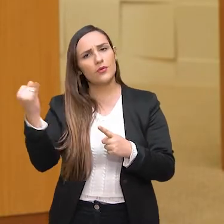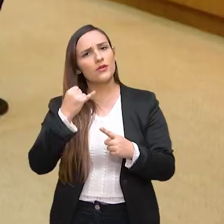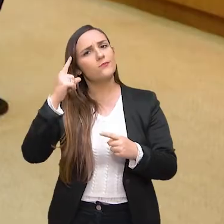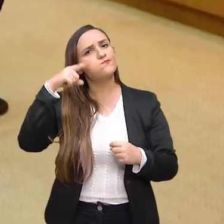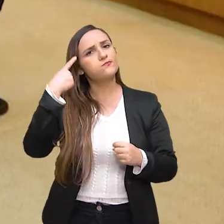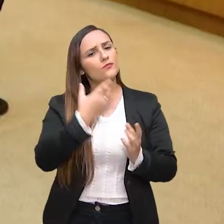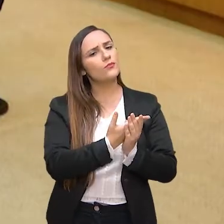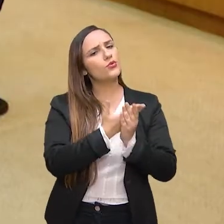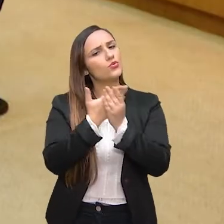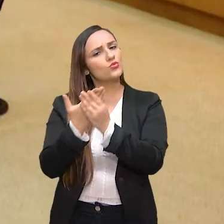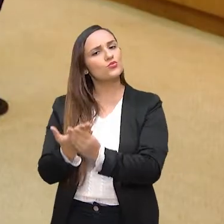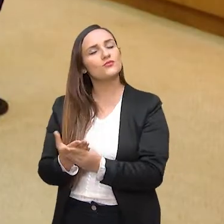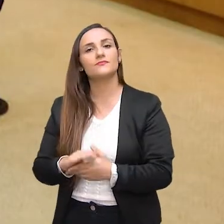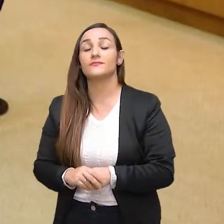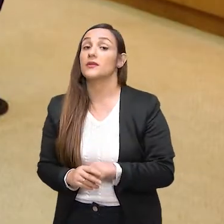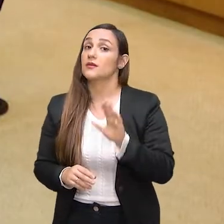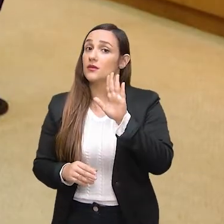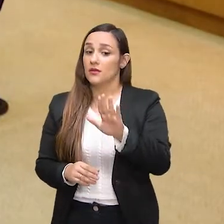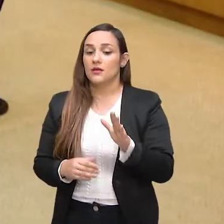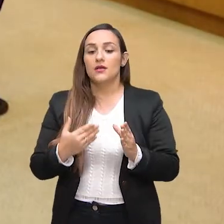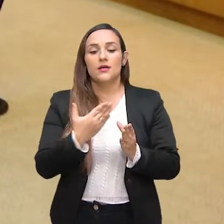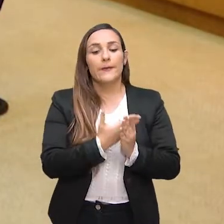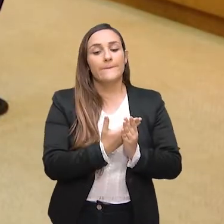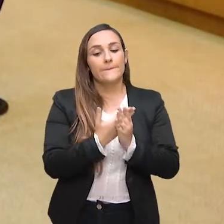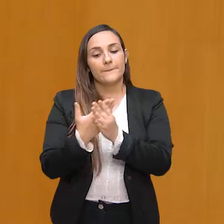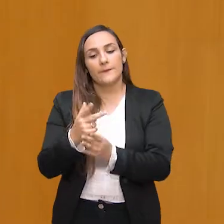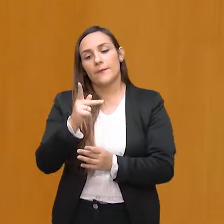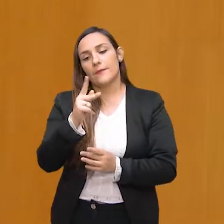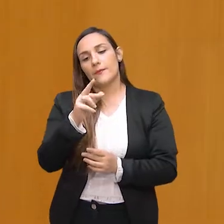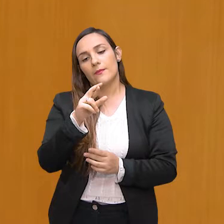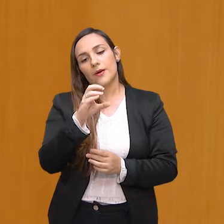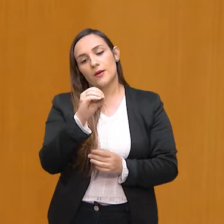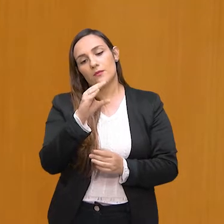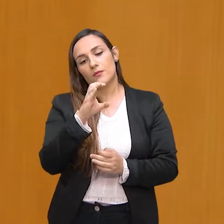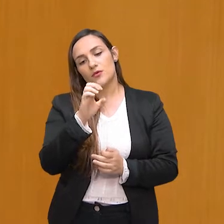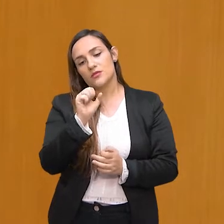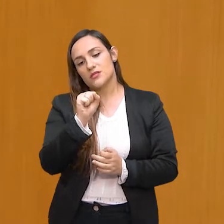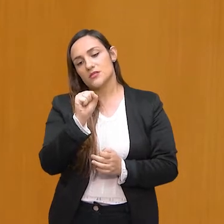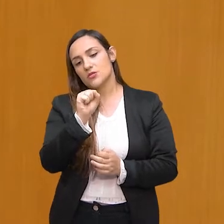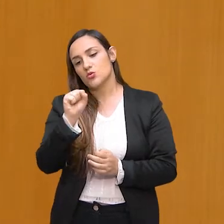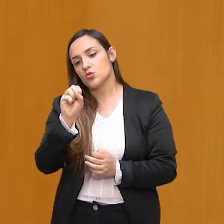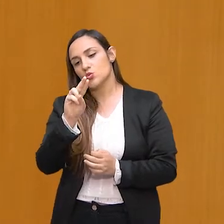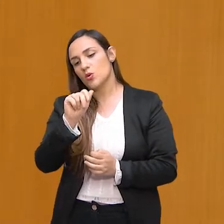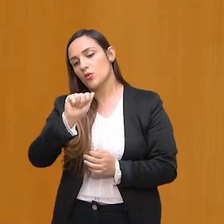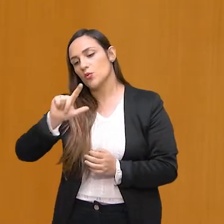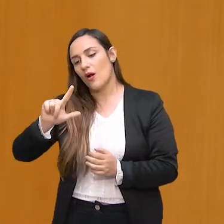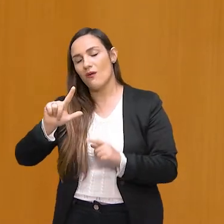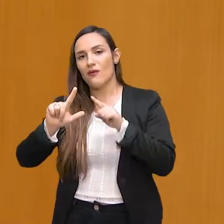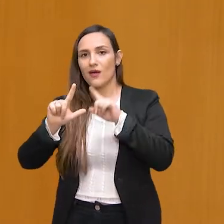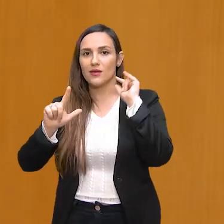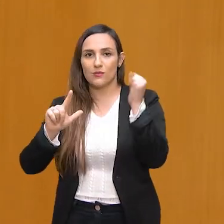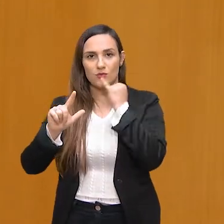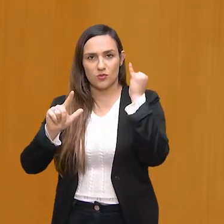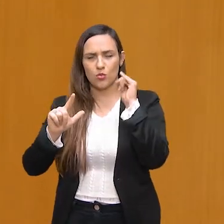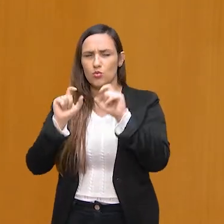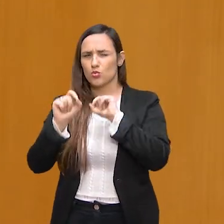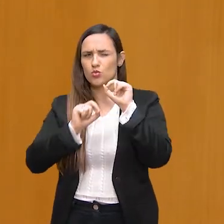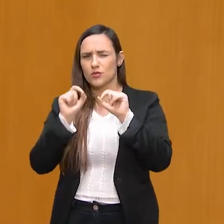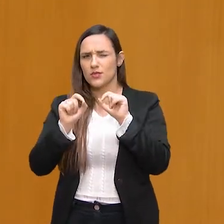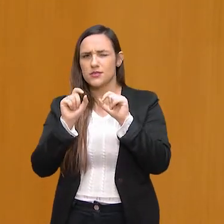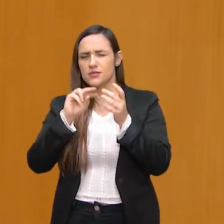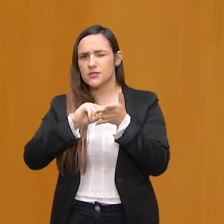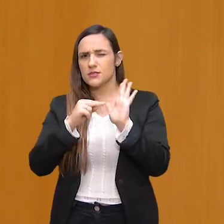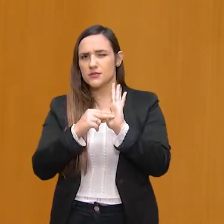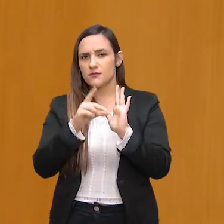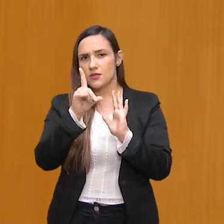processual? Exatamente, o direito processual, ele pensa. Primeiro nós temos que separar as coisas. O que é direito